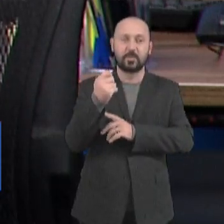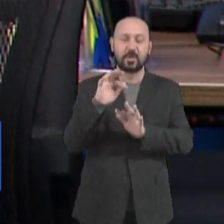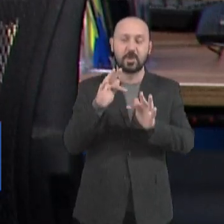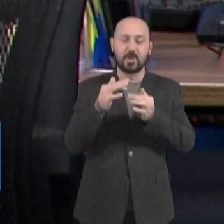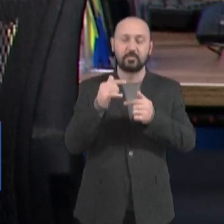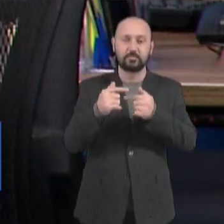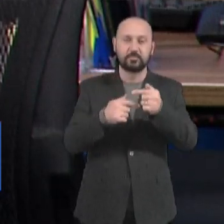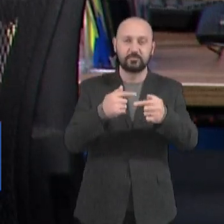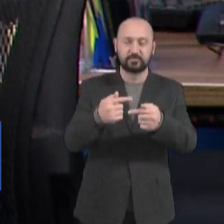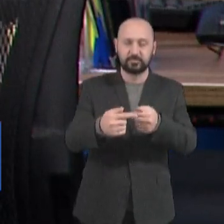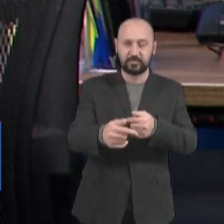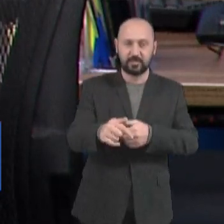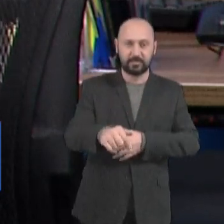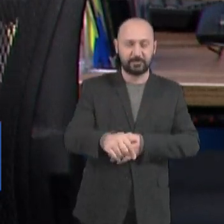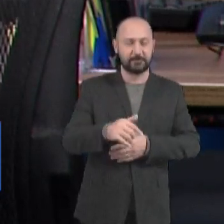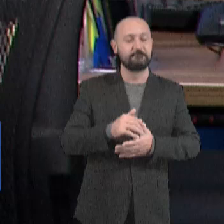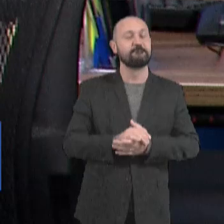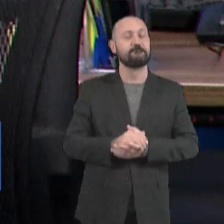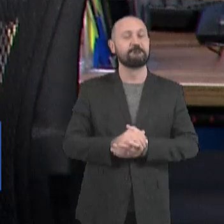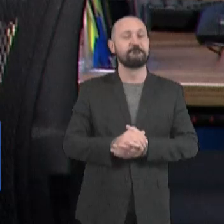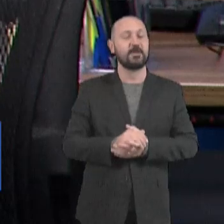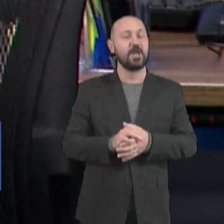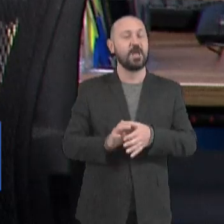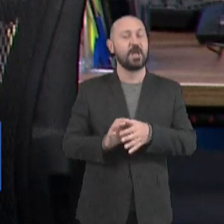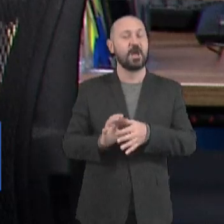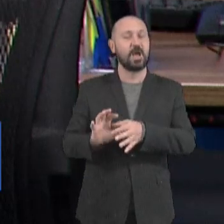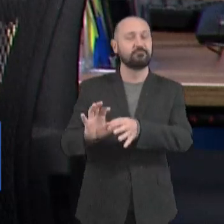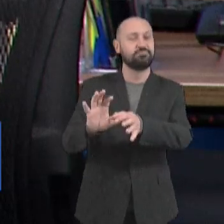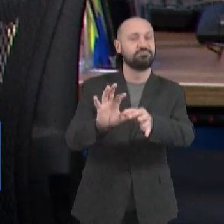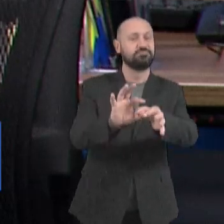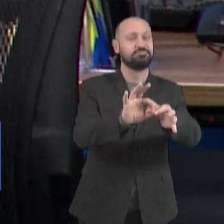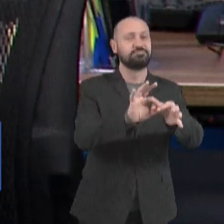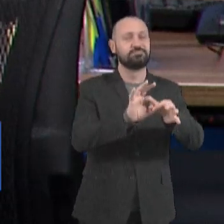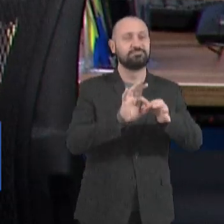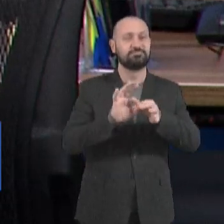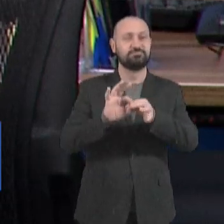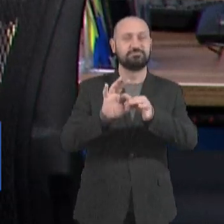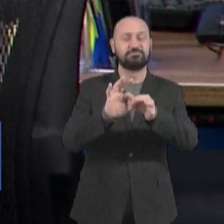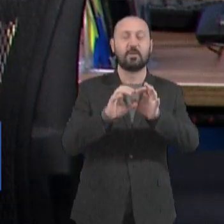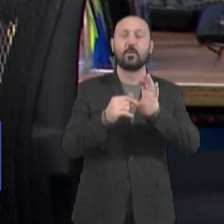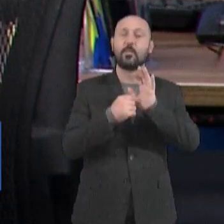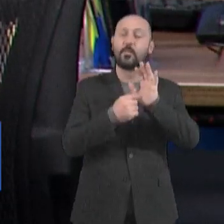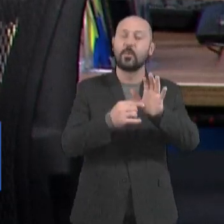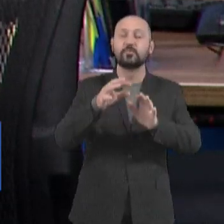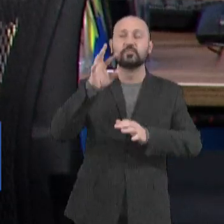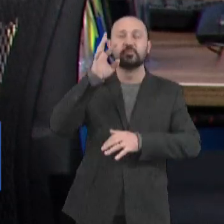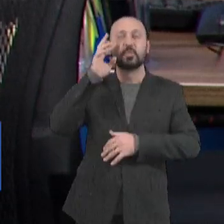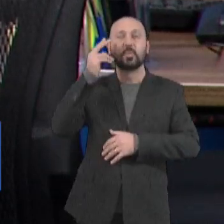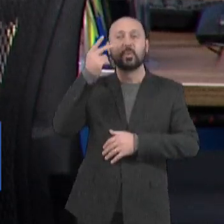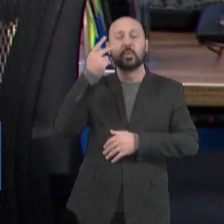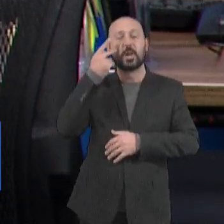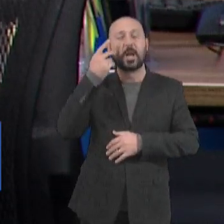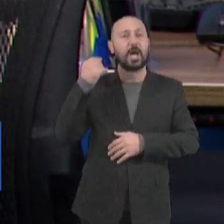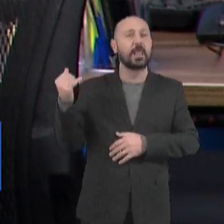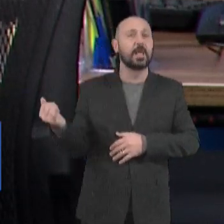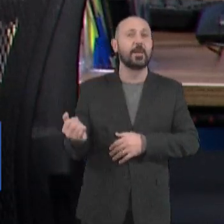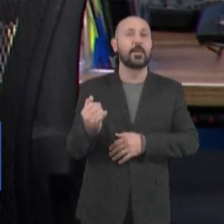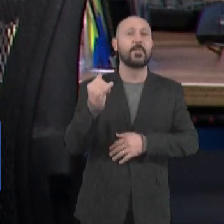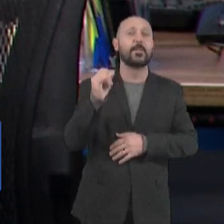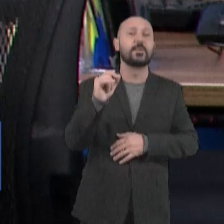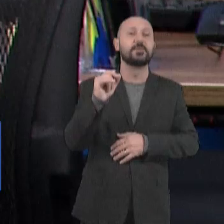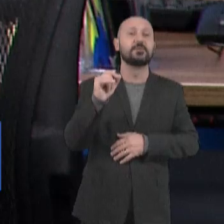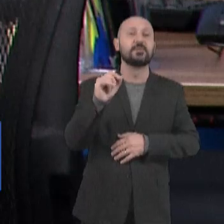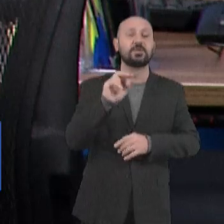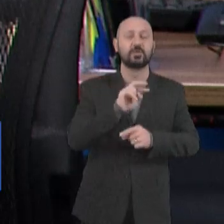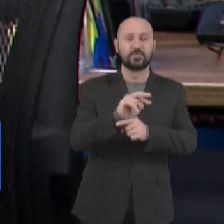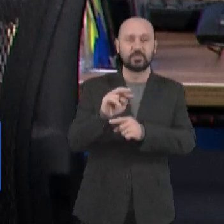coronel Pedro José Rufino. Esta união de forças reflete o reconhecimento da importância